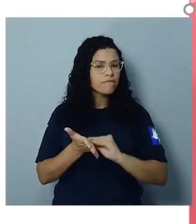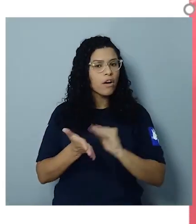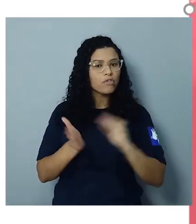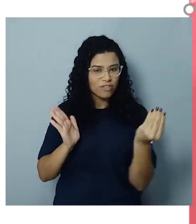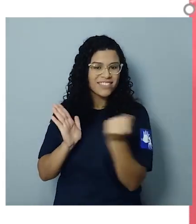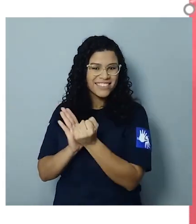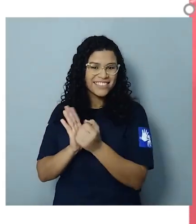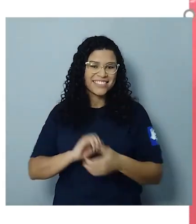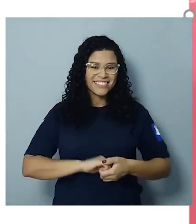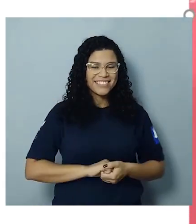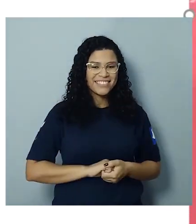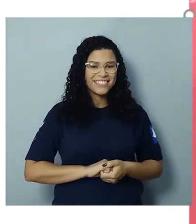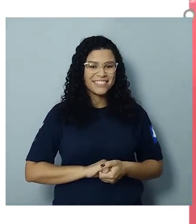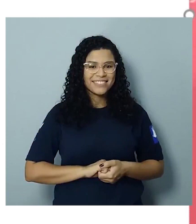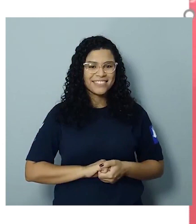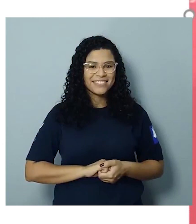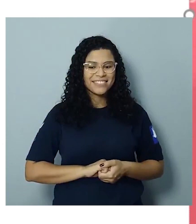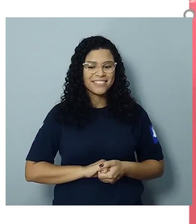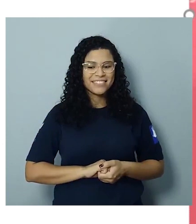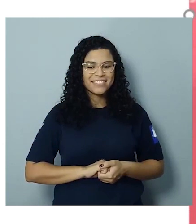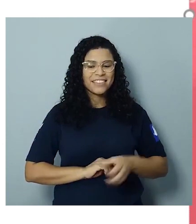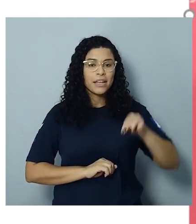não escreve minhoca Então vou escrever me